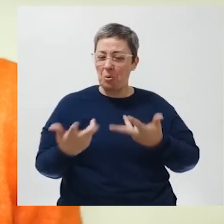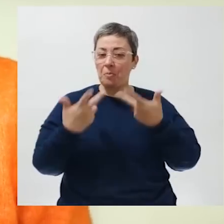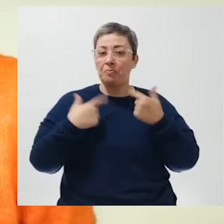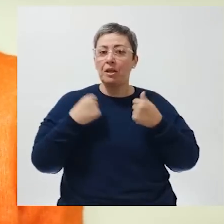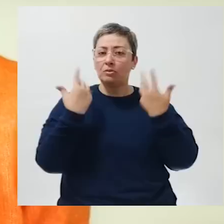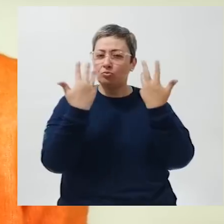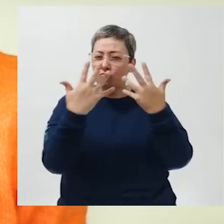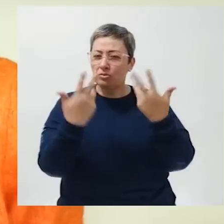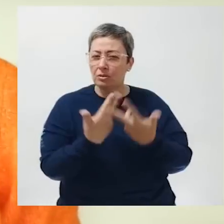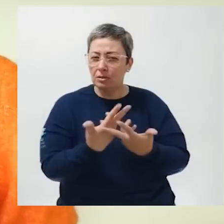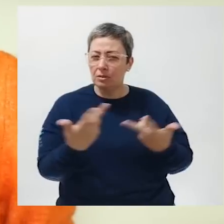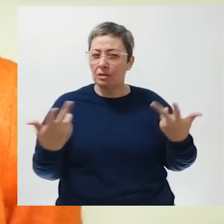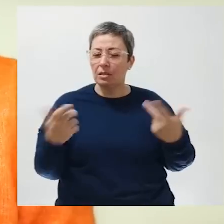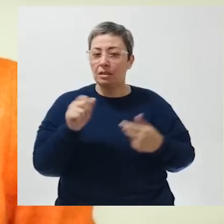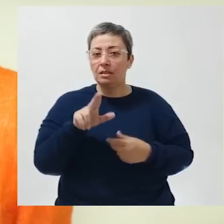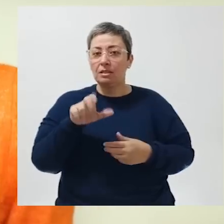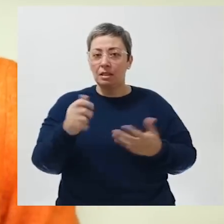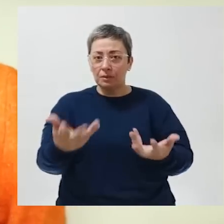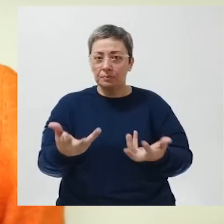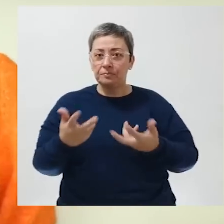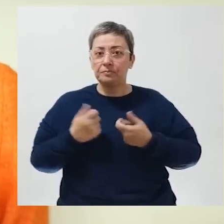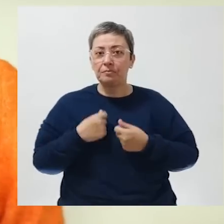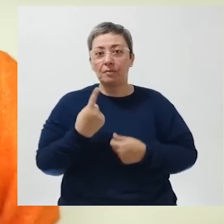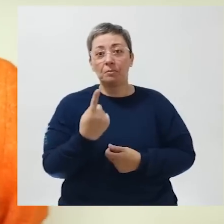que Ana Nery recebeu, em